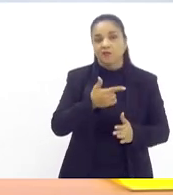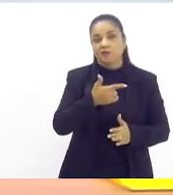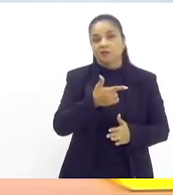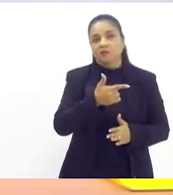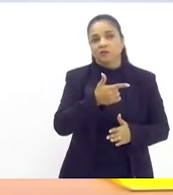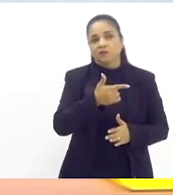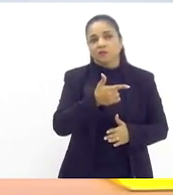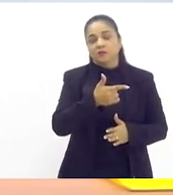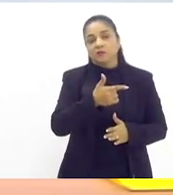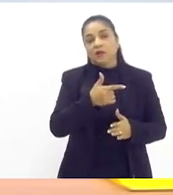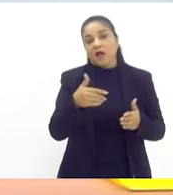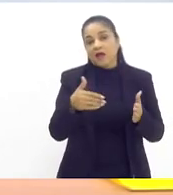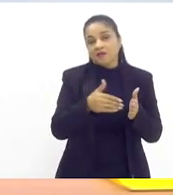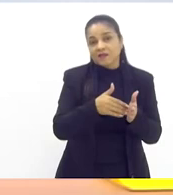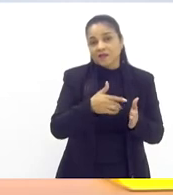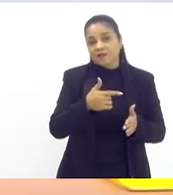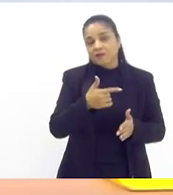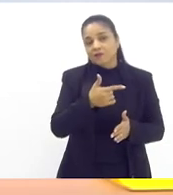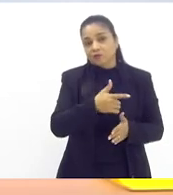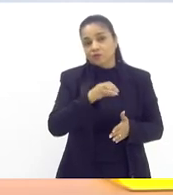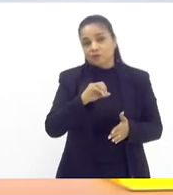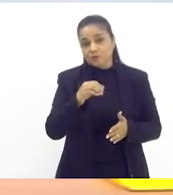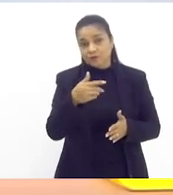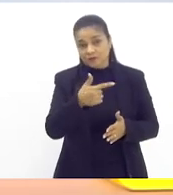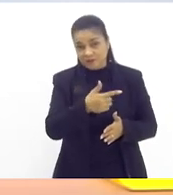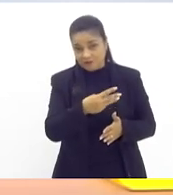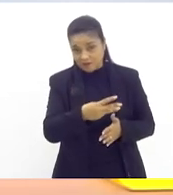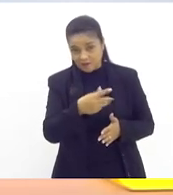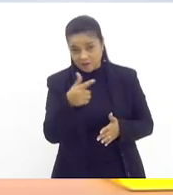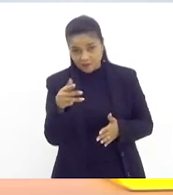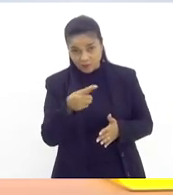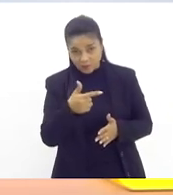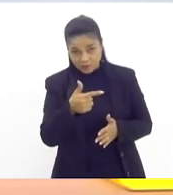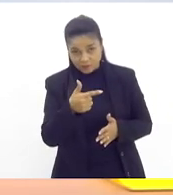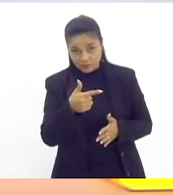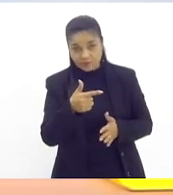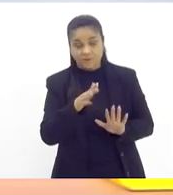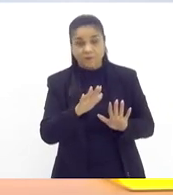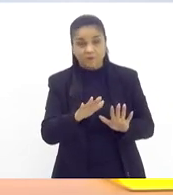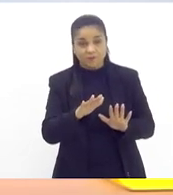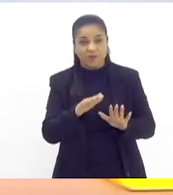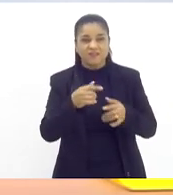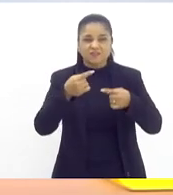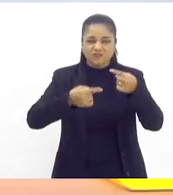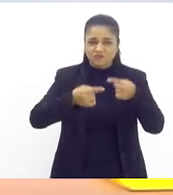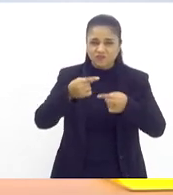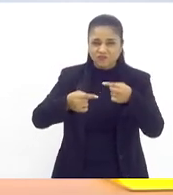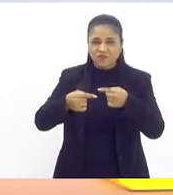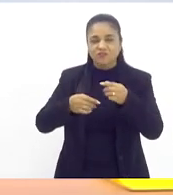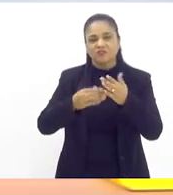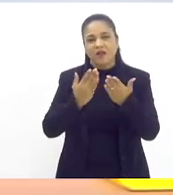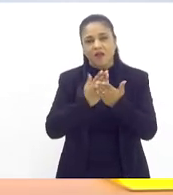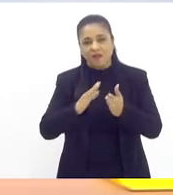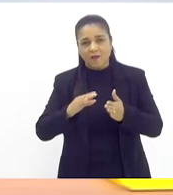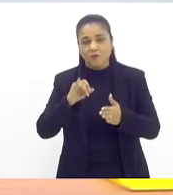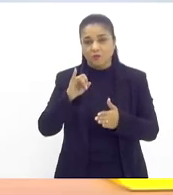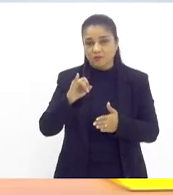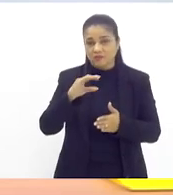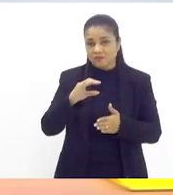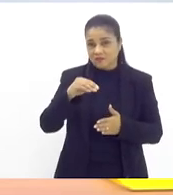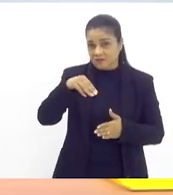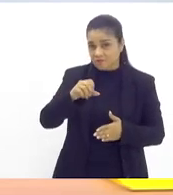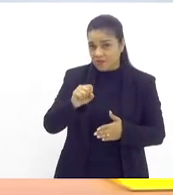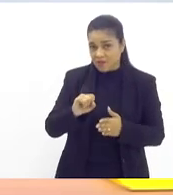2032. E tem uma discussão de que, mesmo que você extinga o ICMS e crie outro